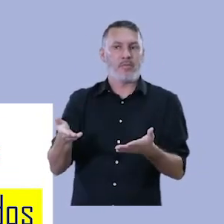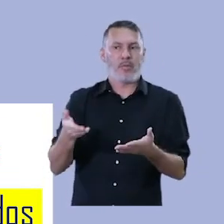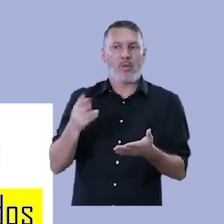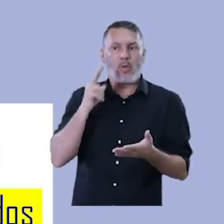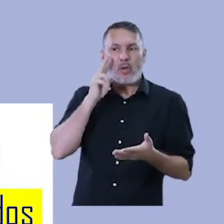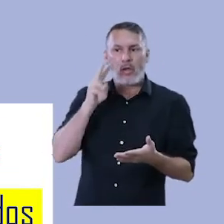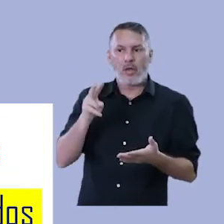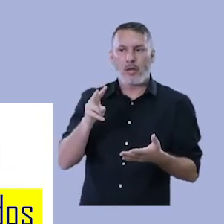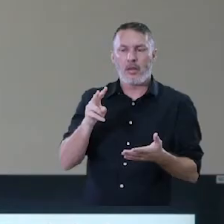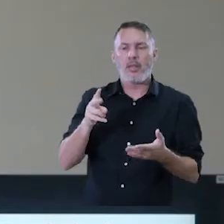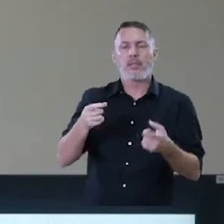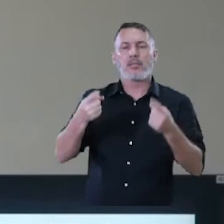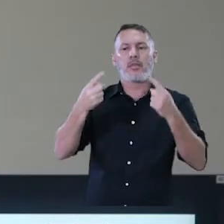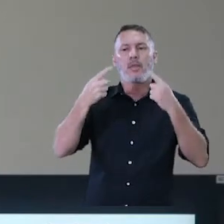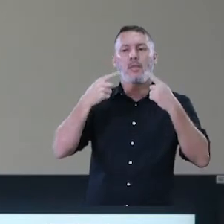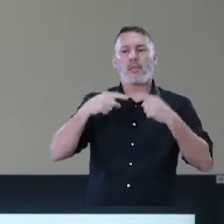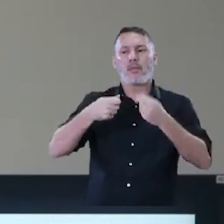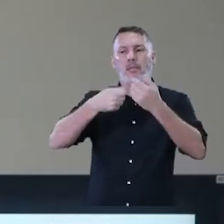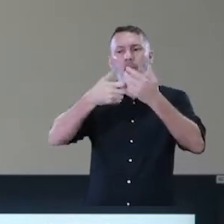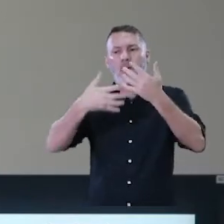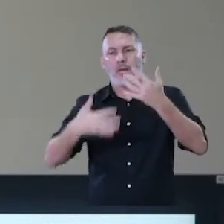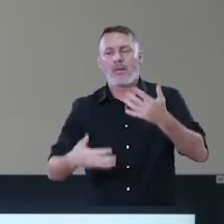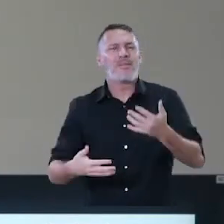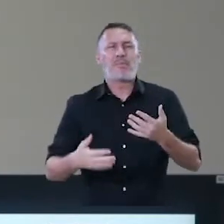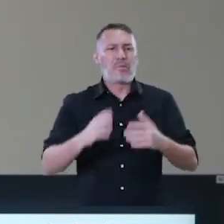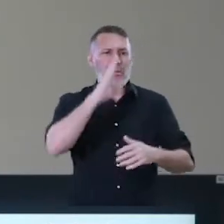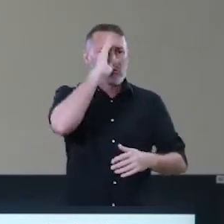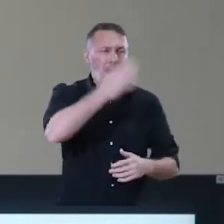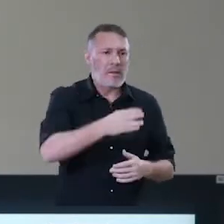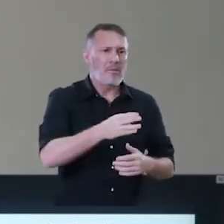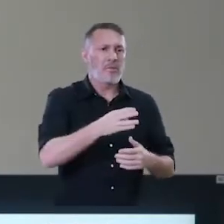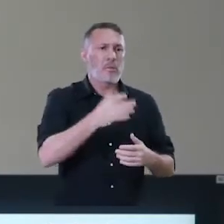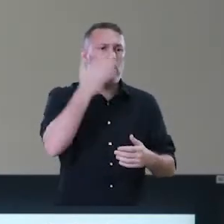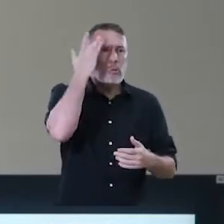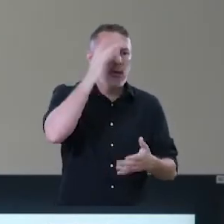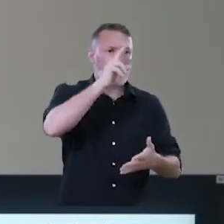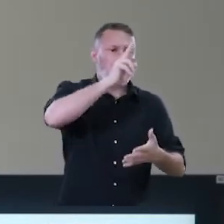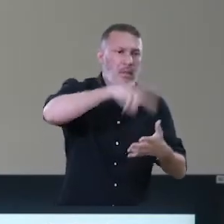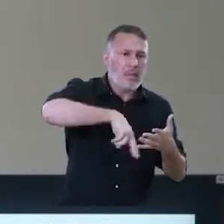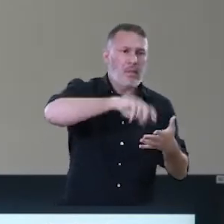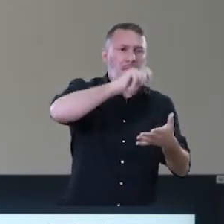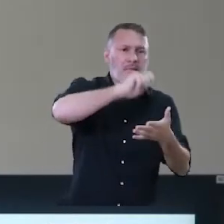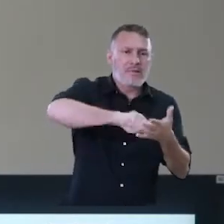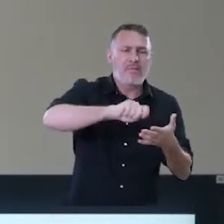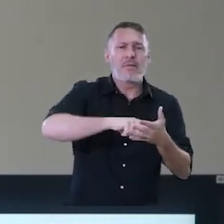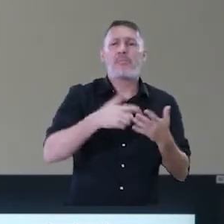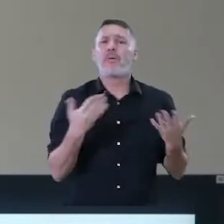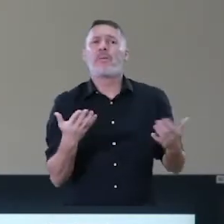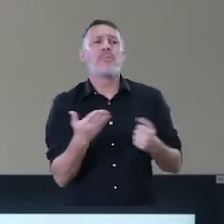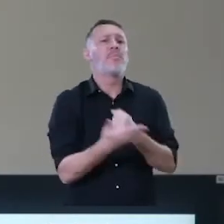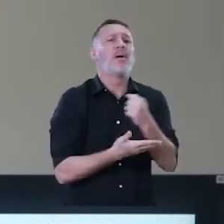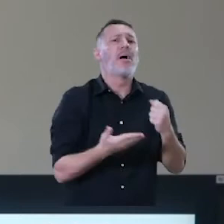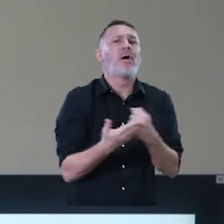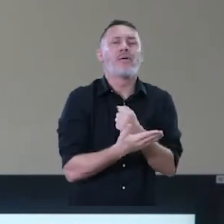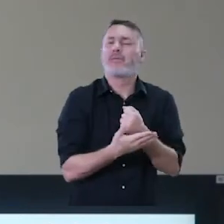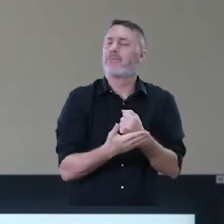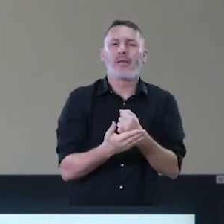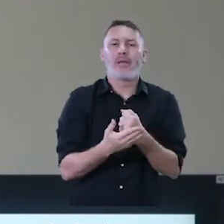analfabetismo funcional. Ao invés de ele começar a falar, o analfabetismo funcional é um problema. Não, ele apresentou uma